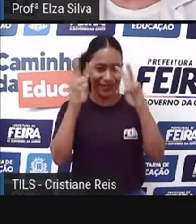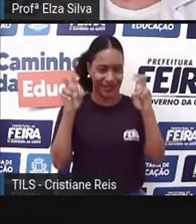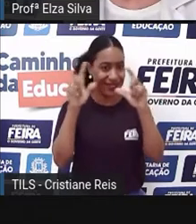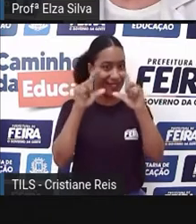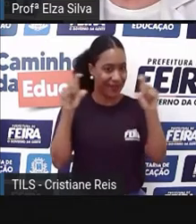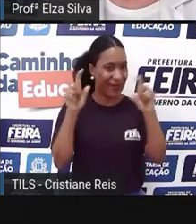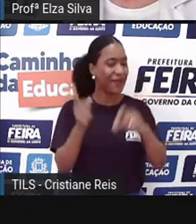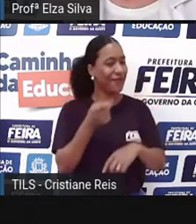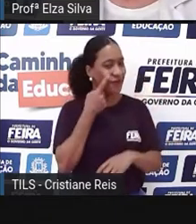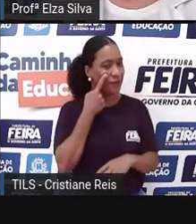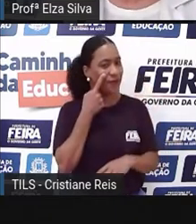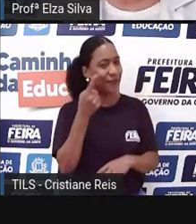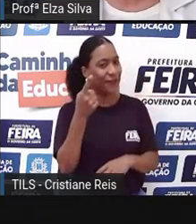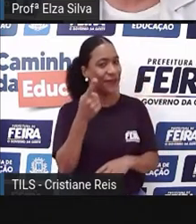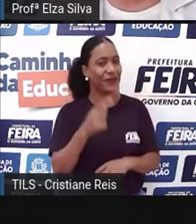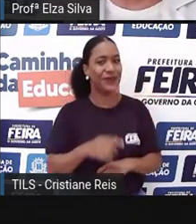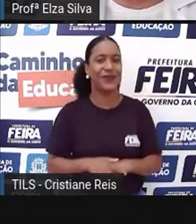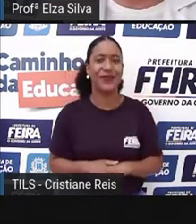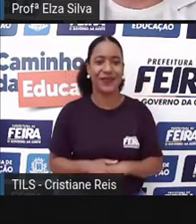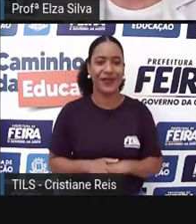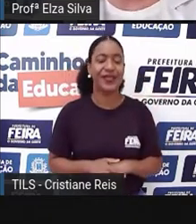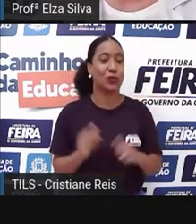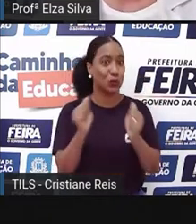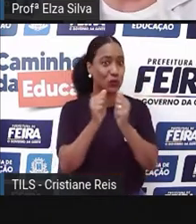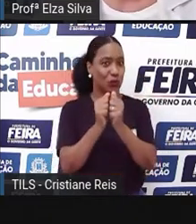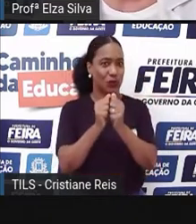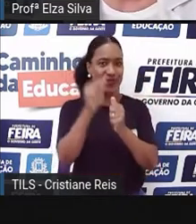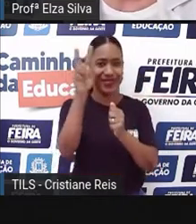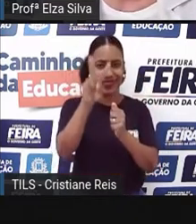go! Let's read with me. Vamos ler comigo?